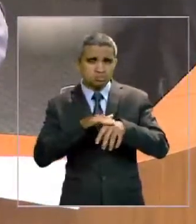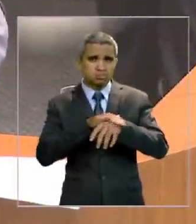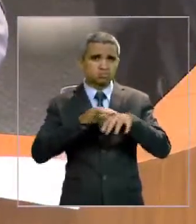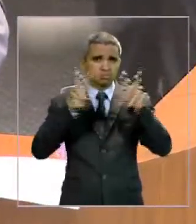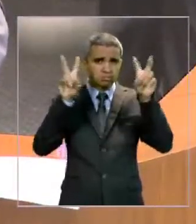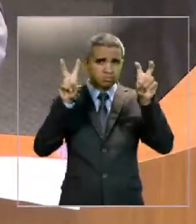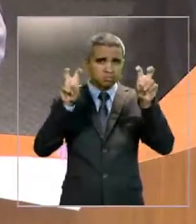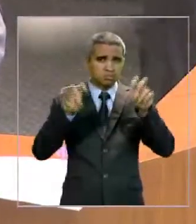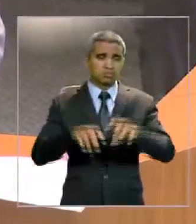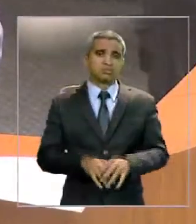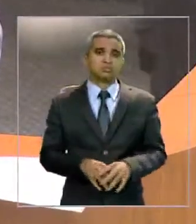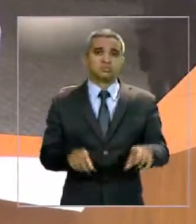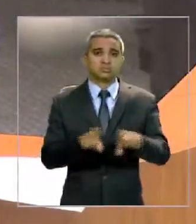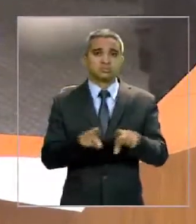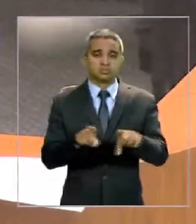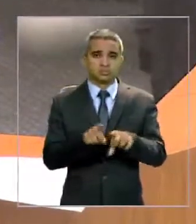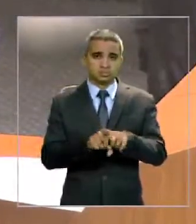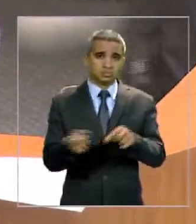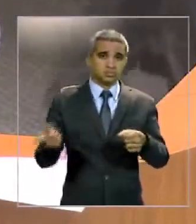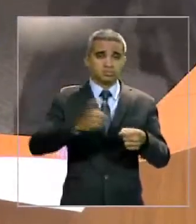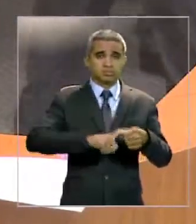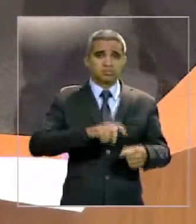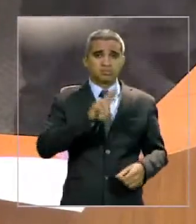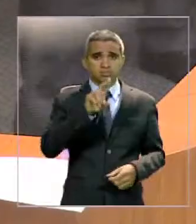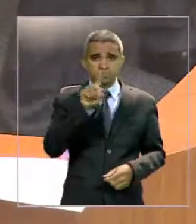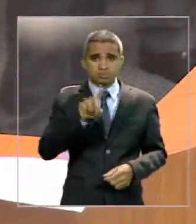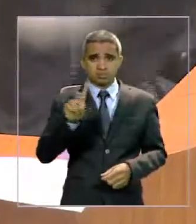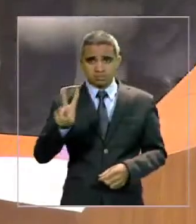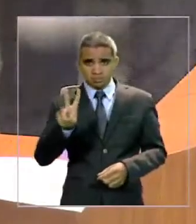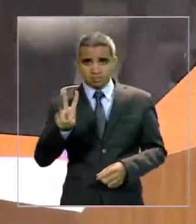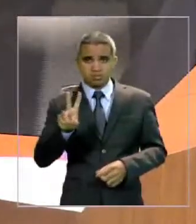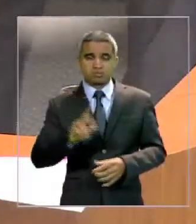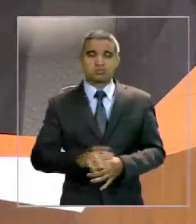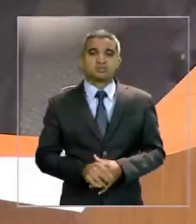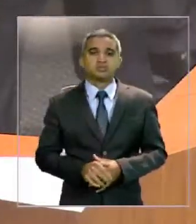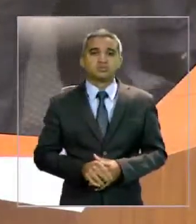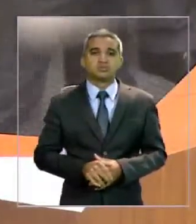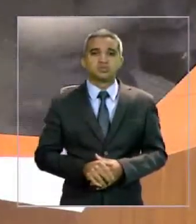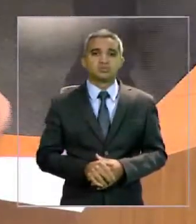que a Prefeitura de São Luís, através da Secretaria de Saúde, tem que ter com a saúde pública.